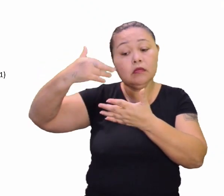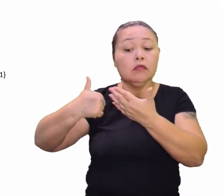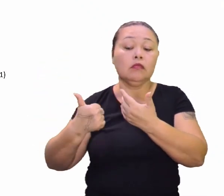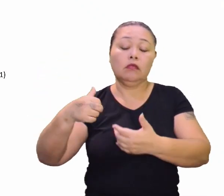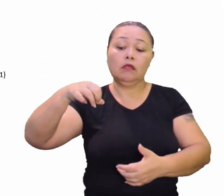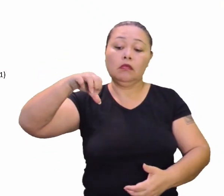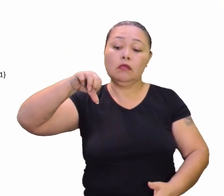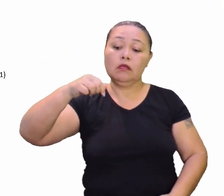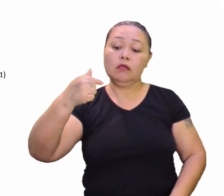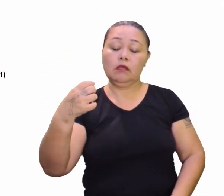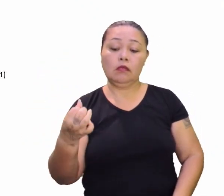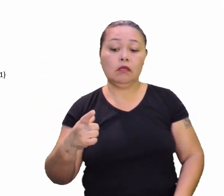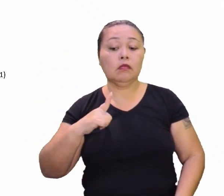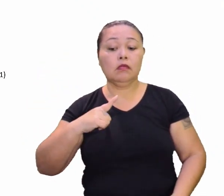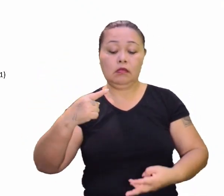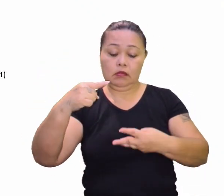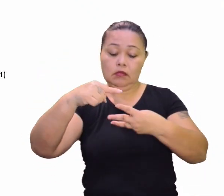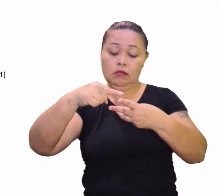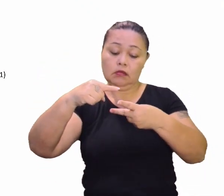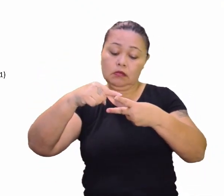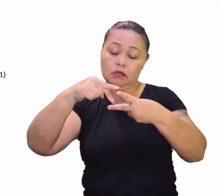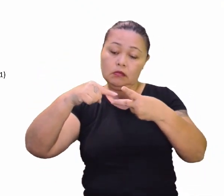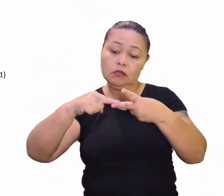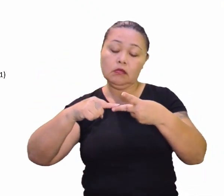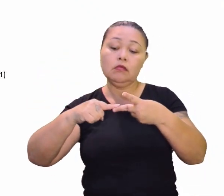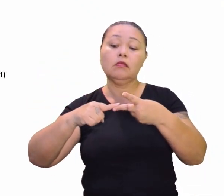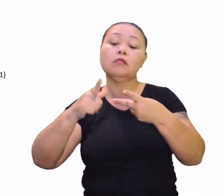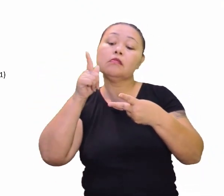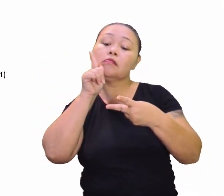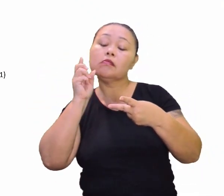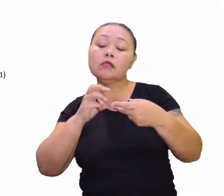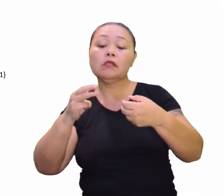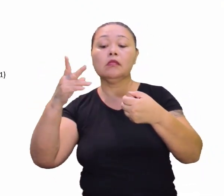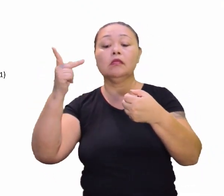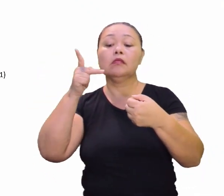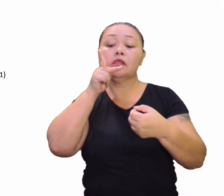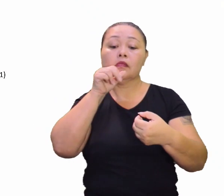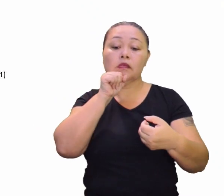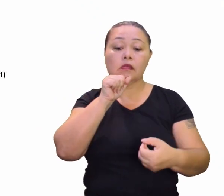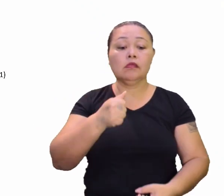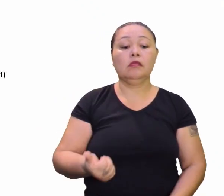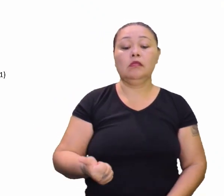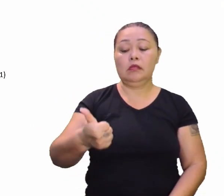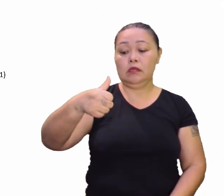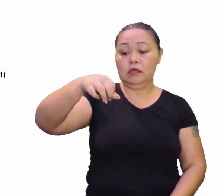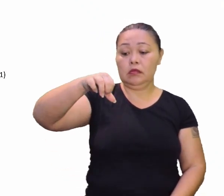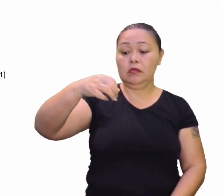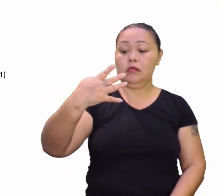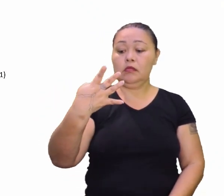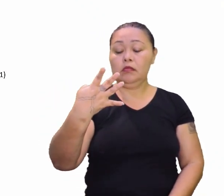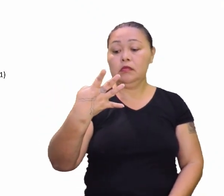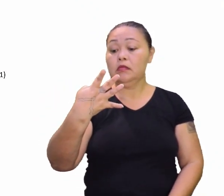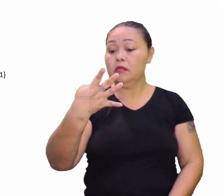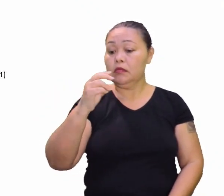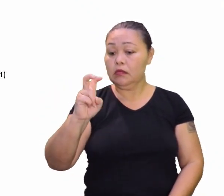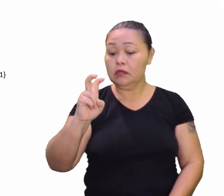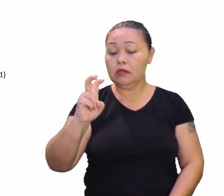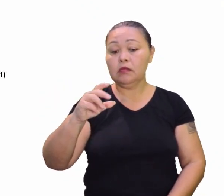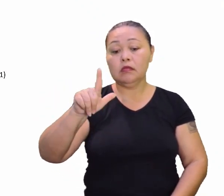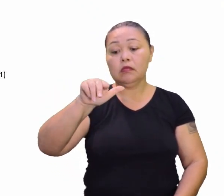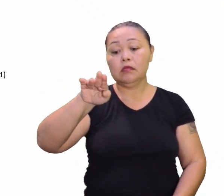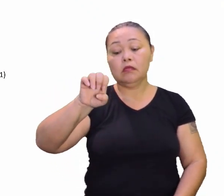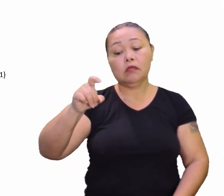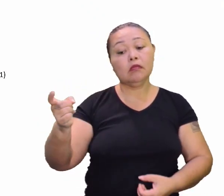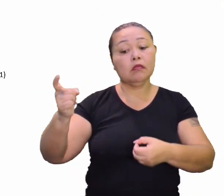que os 2 municípios que tínhamos aqui é só Guajará e Porto Velho, porque em 1945 aconteceu essas mudanças.